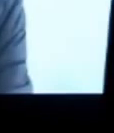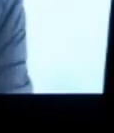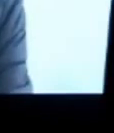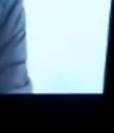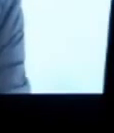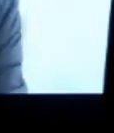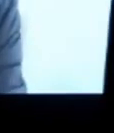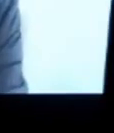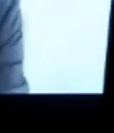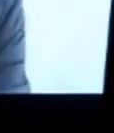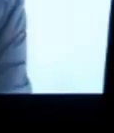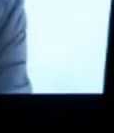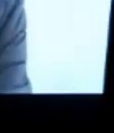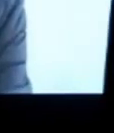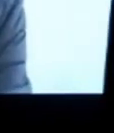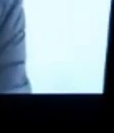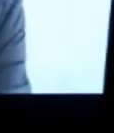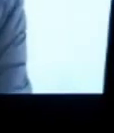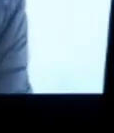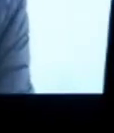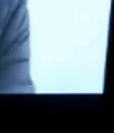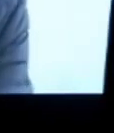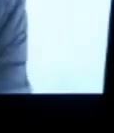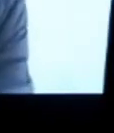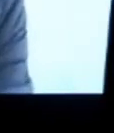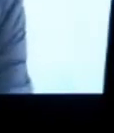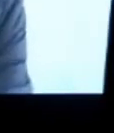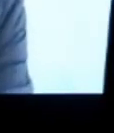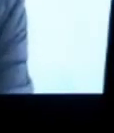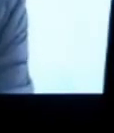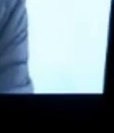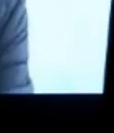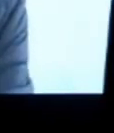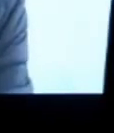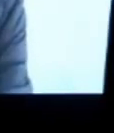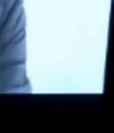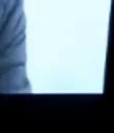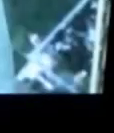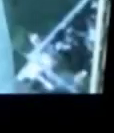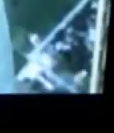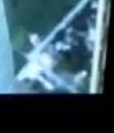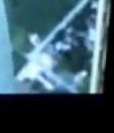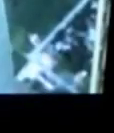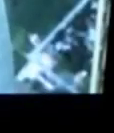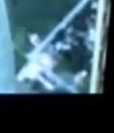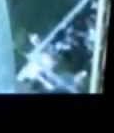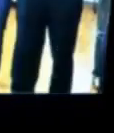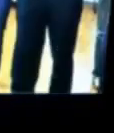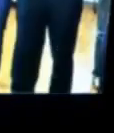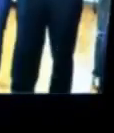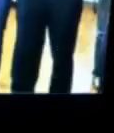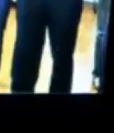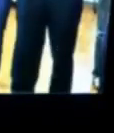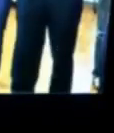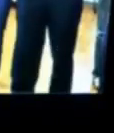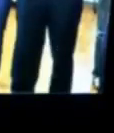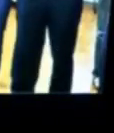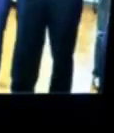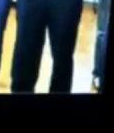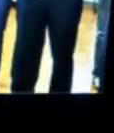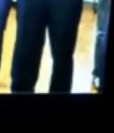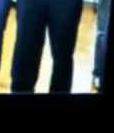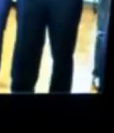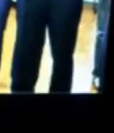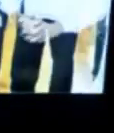ser contemplados com essa obra que vai, sim, melhorar a vida desses três municípios. A união de forças políticas